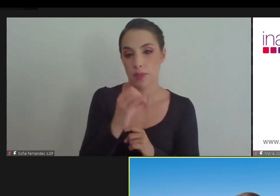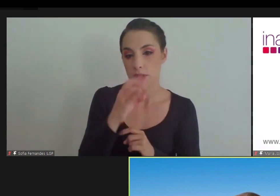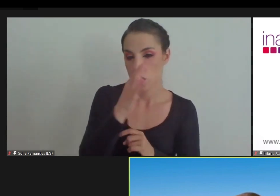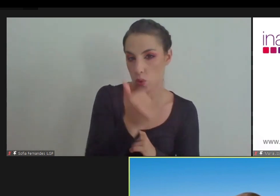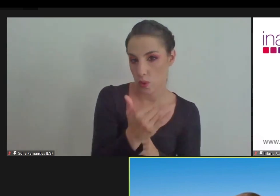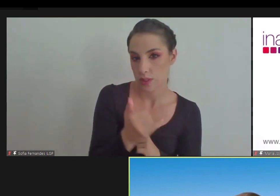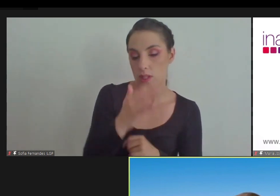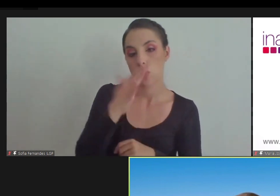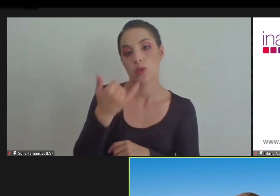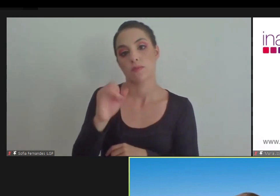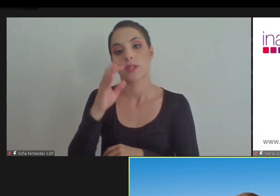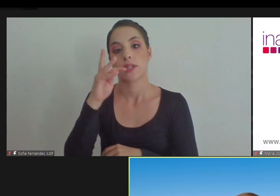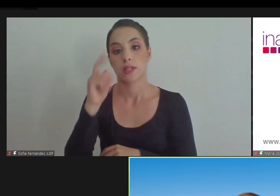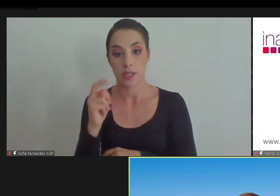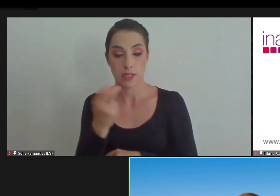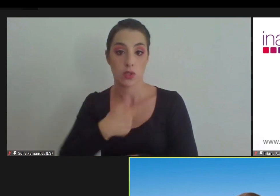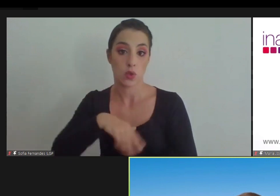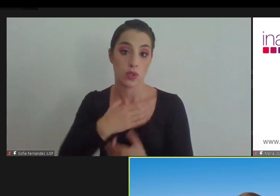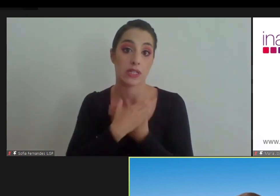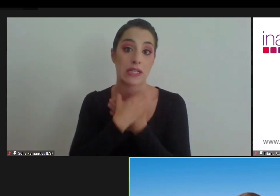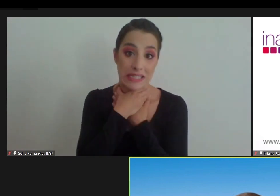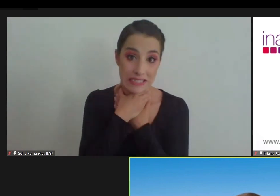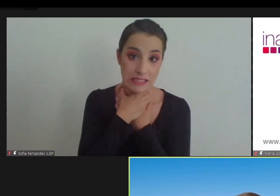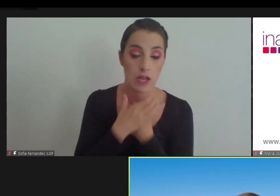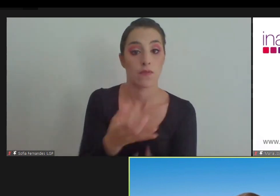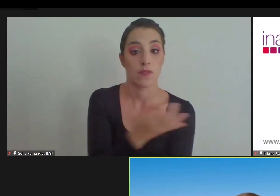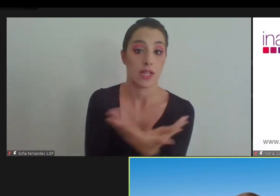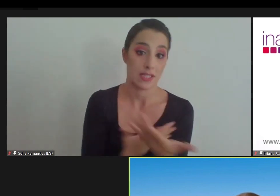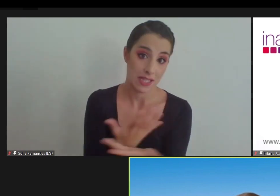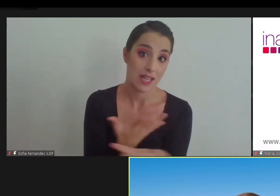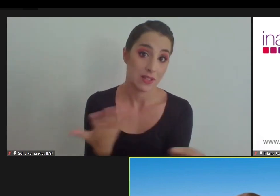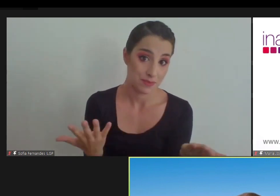estávamos no meio de uma crise económica e financeira.